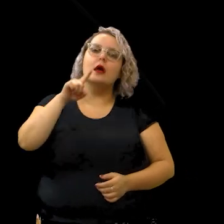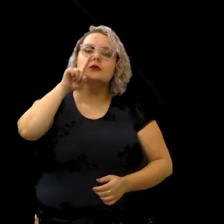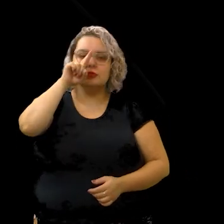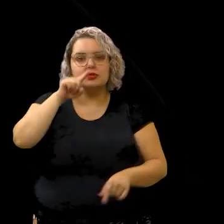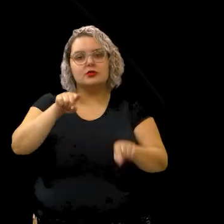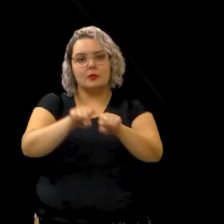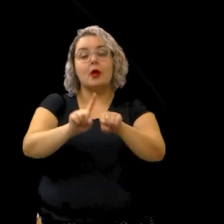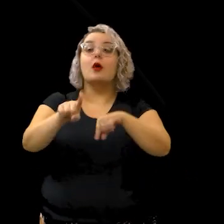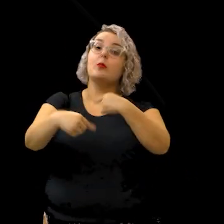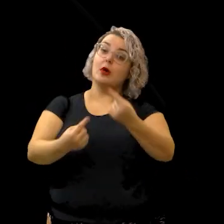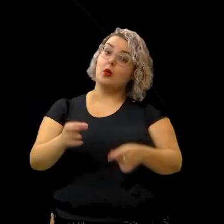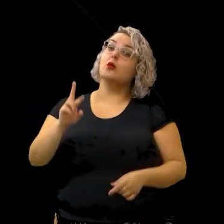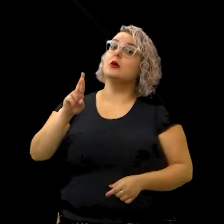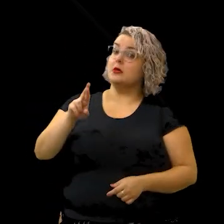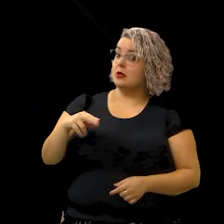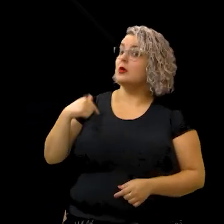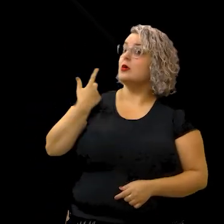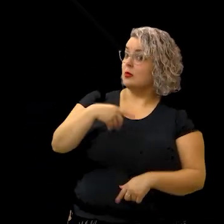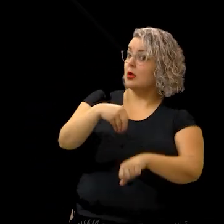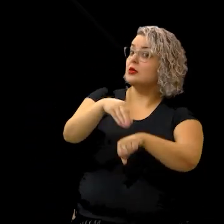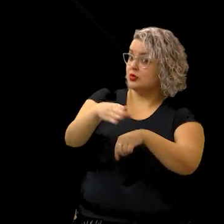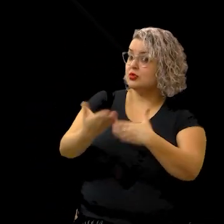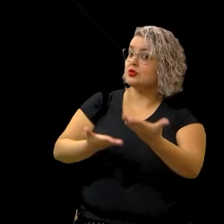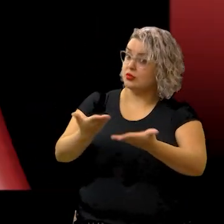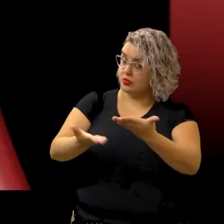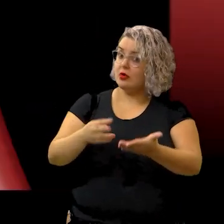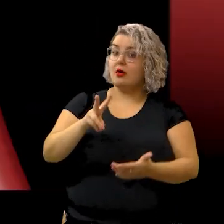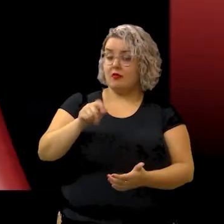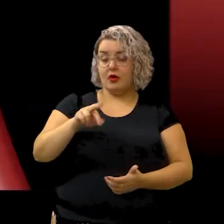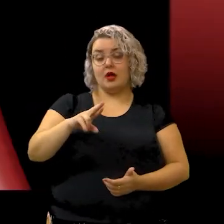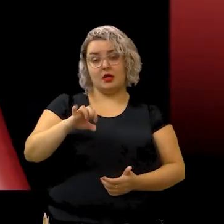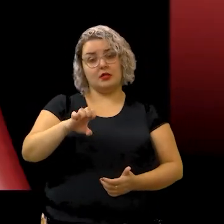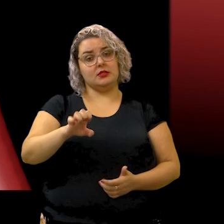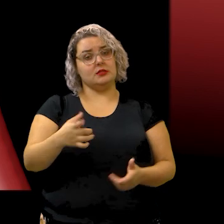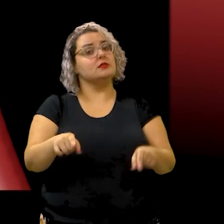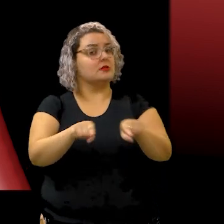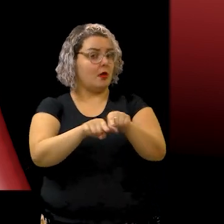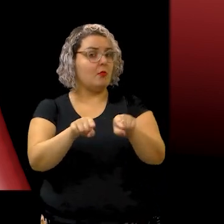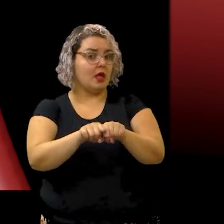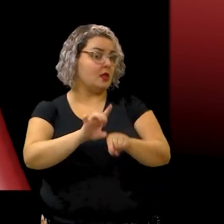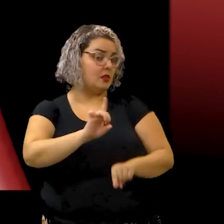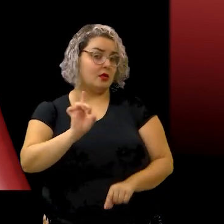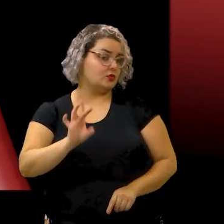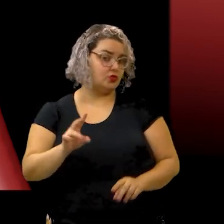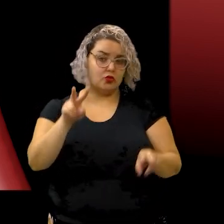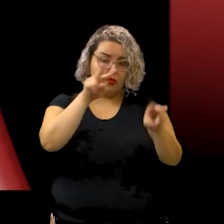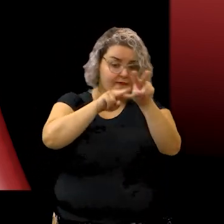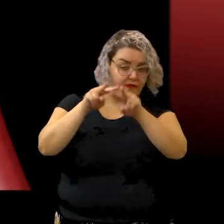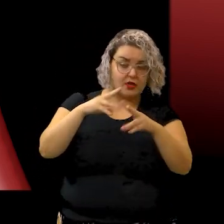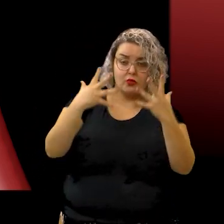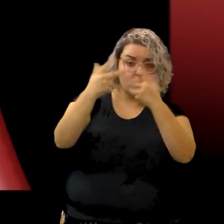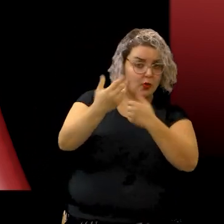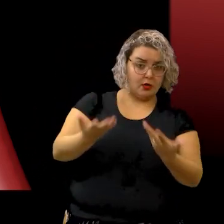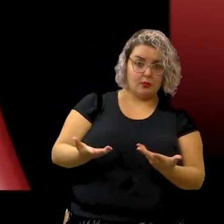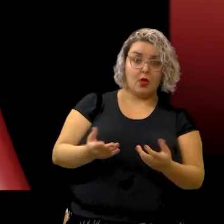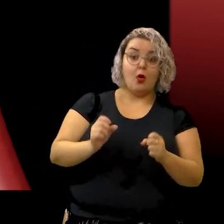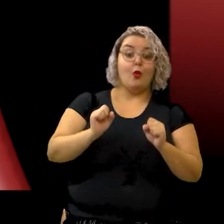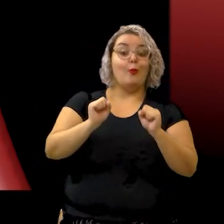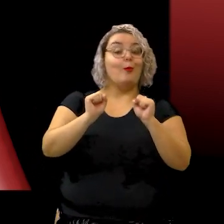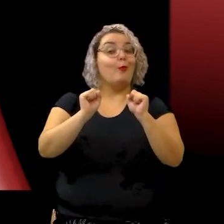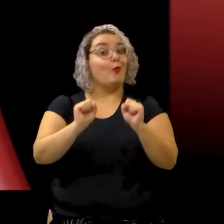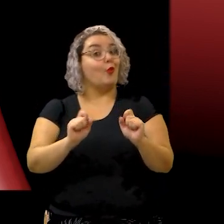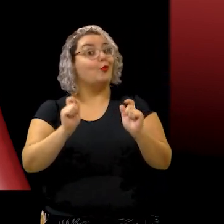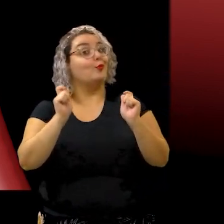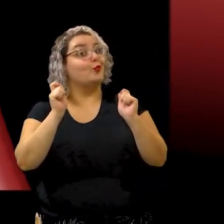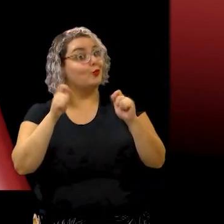de risco, então também é um outro motivo que a gente acaba indicando tratamento de varizes, porque acaba sendo uma prevenção de uma